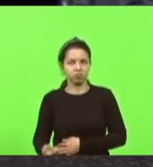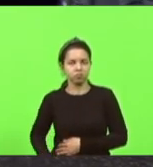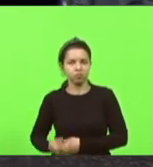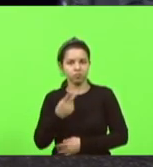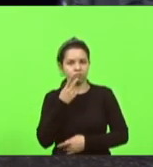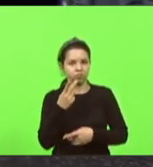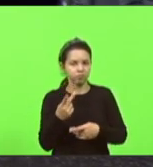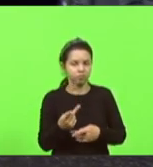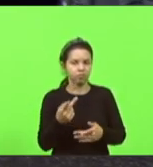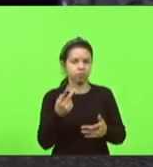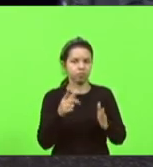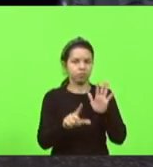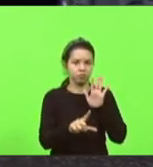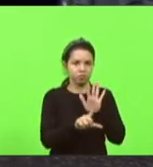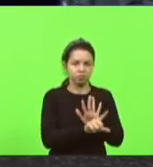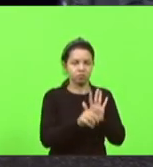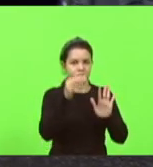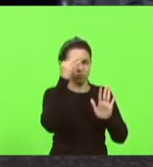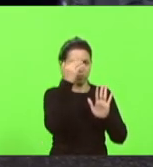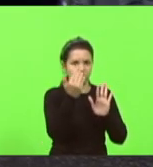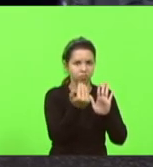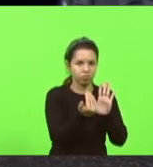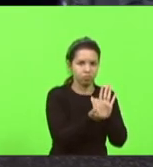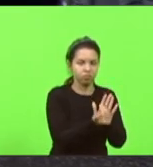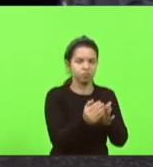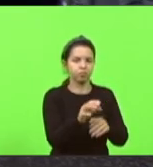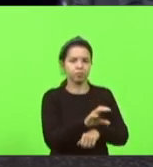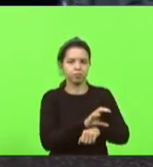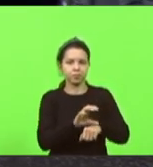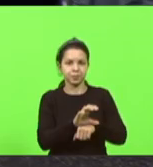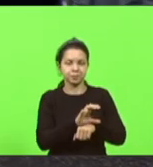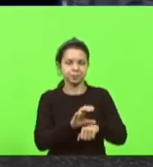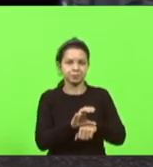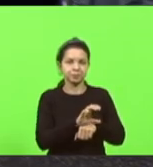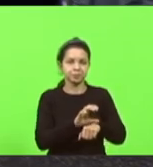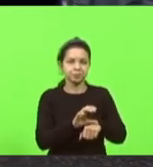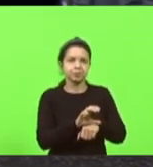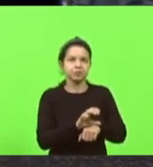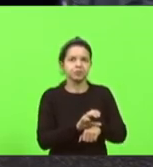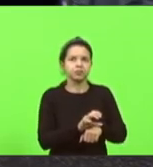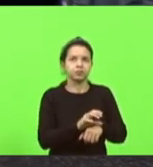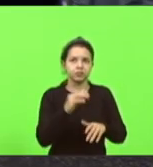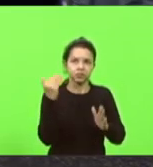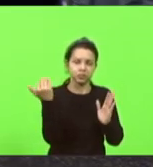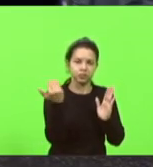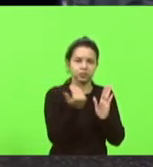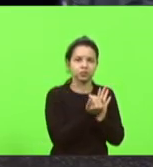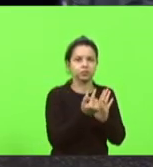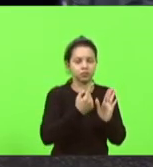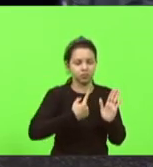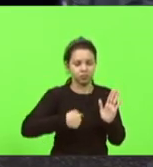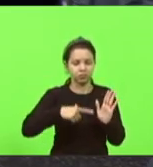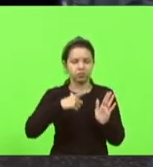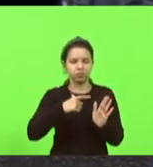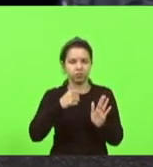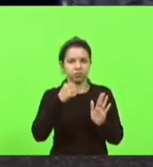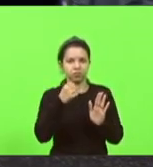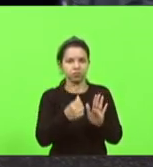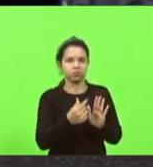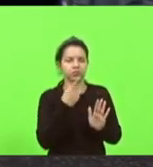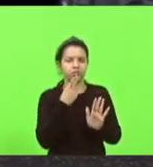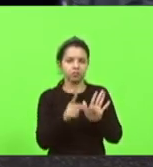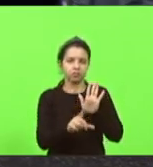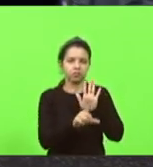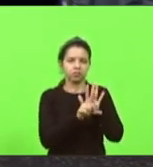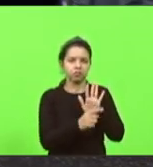a lei, de cumprir a Constituição, de que nós somos eleitos para falar da lei, apresentar a lei, respeitar